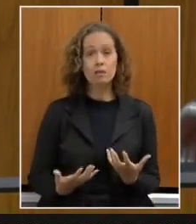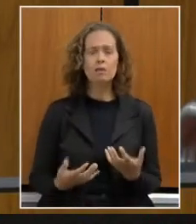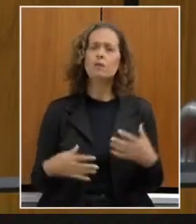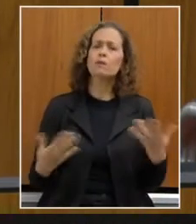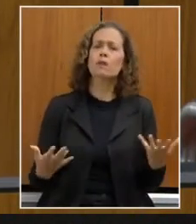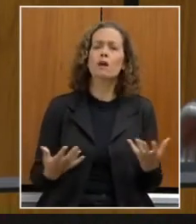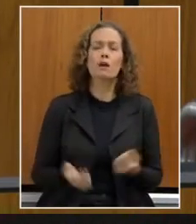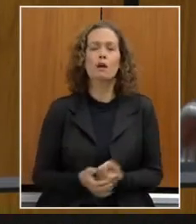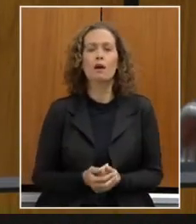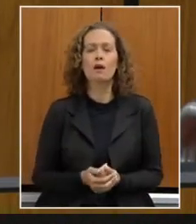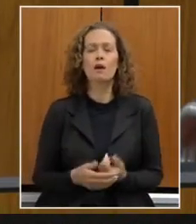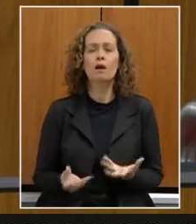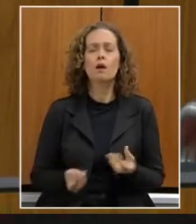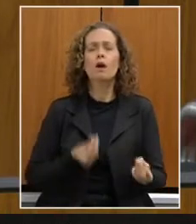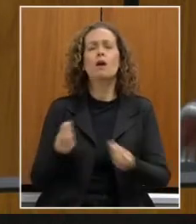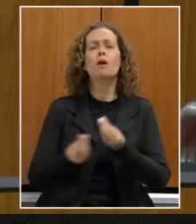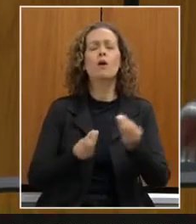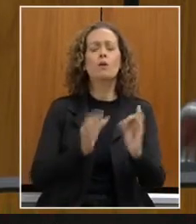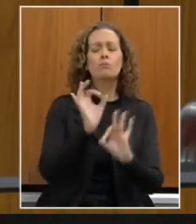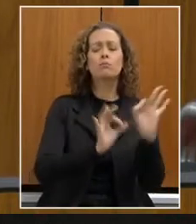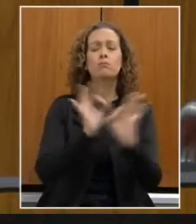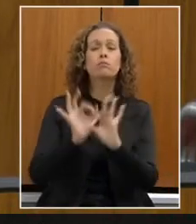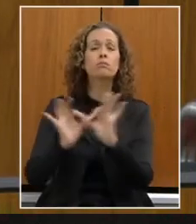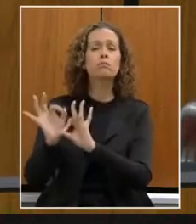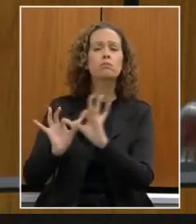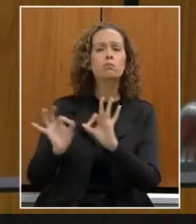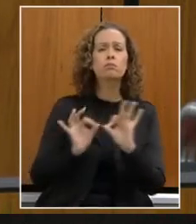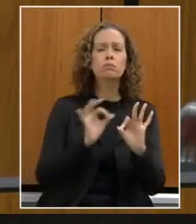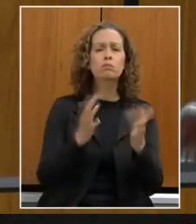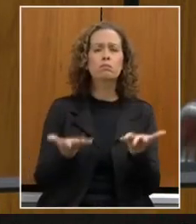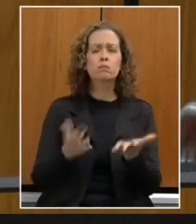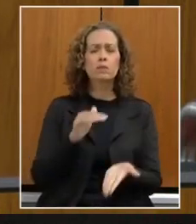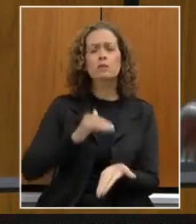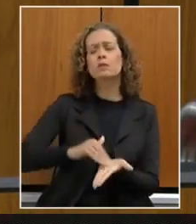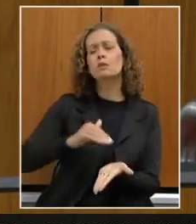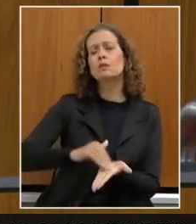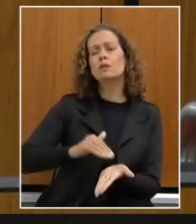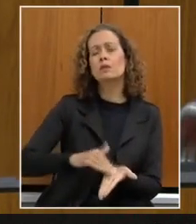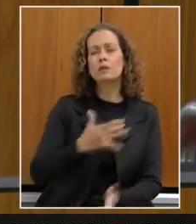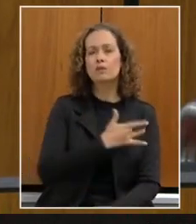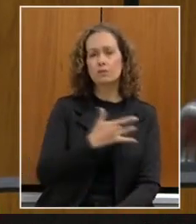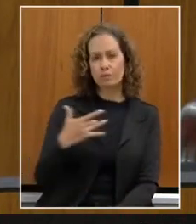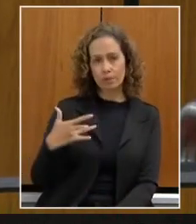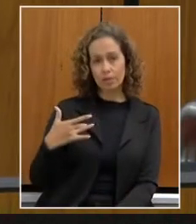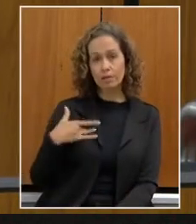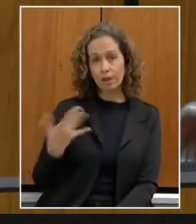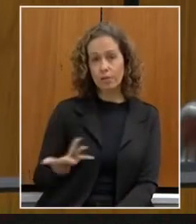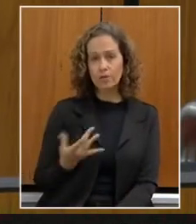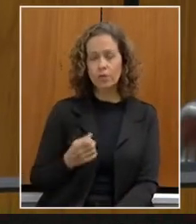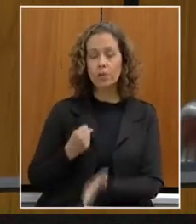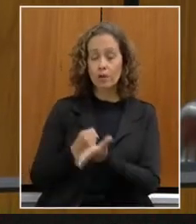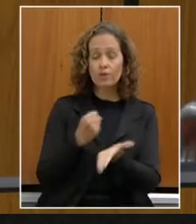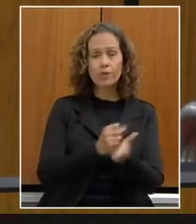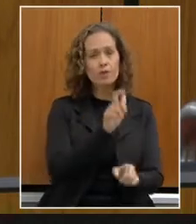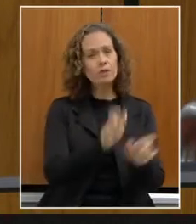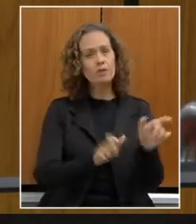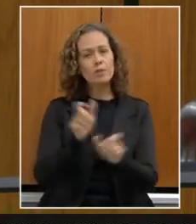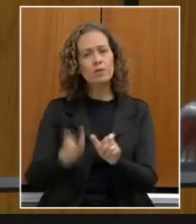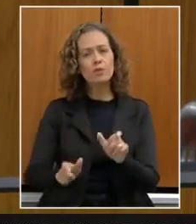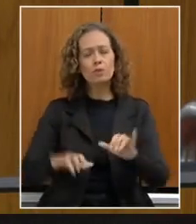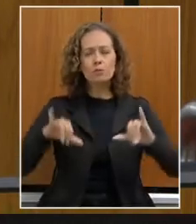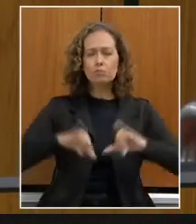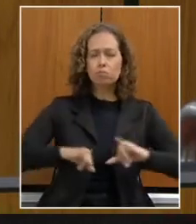foi tem sido e será a política adotada pela Secretaria de Saúde para atender as pessoas que sofrem de